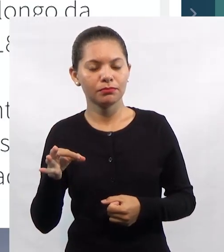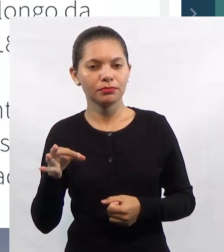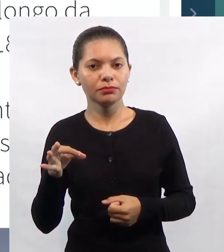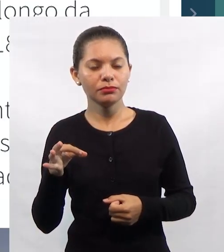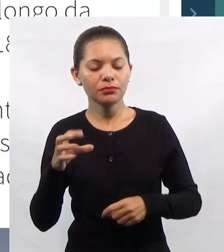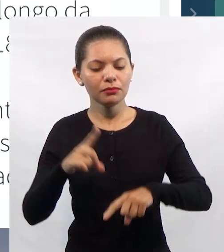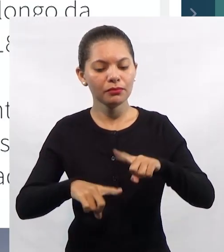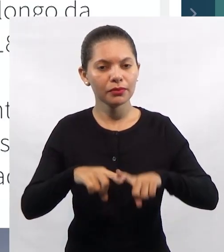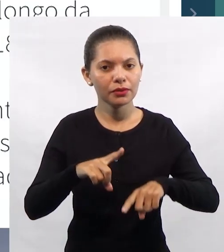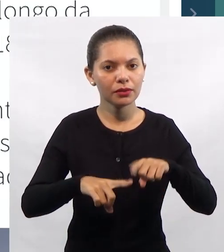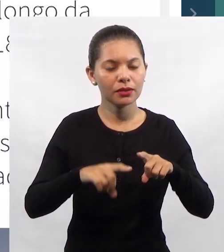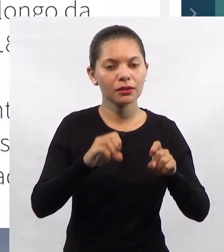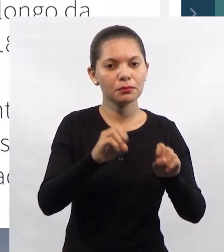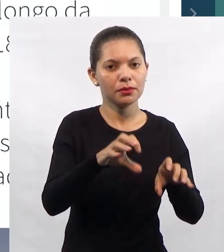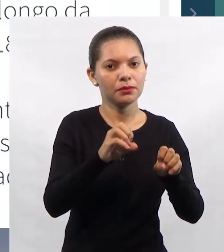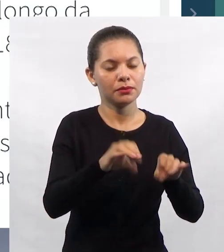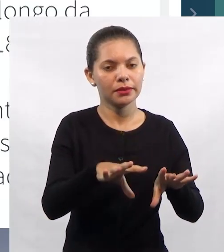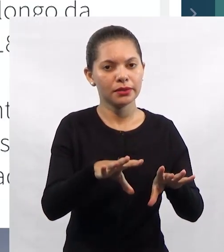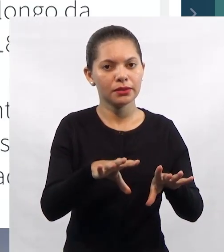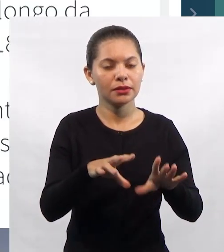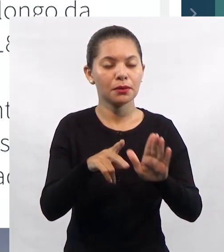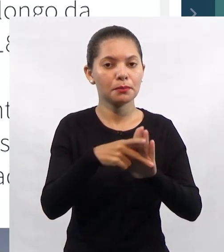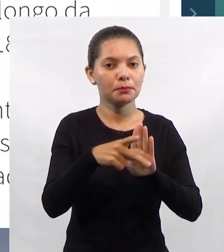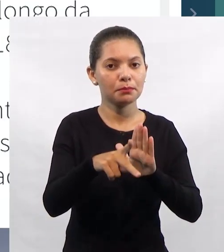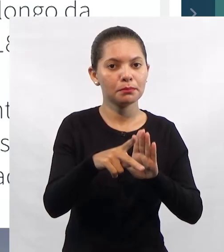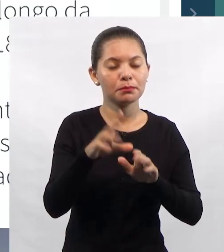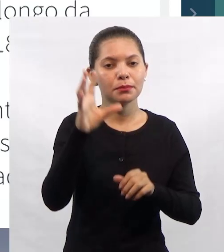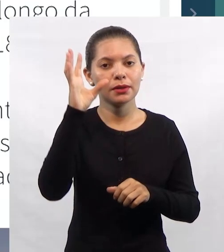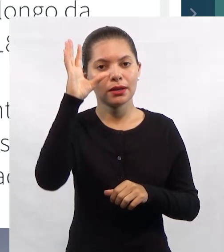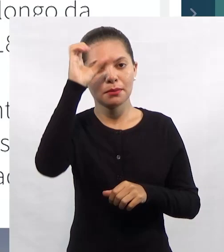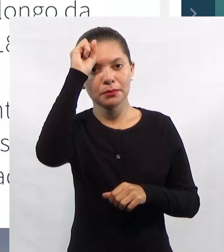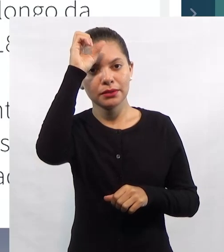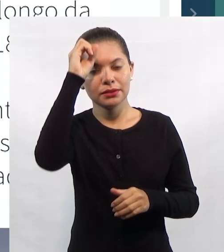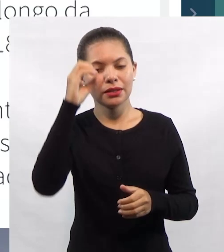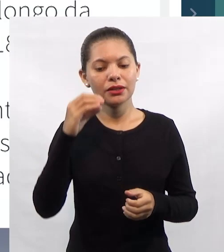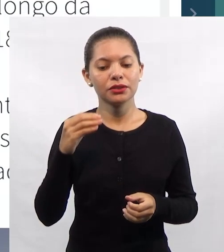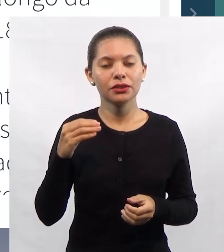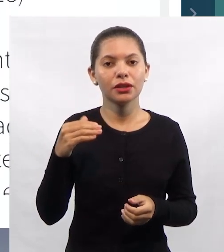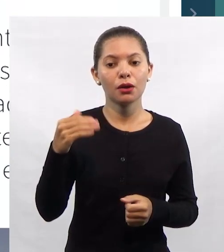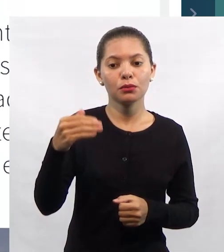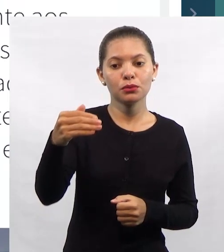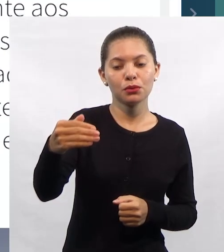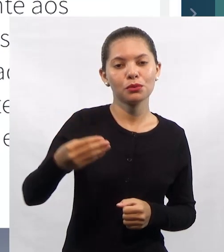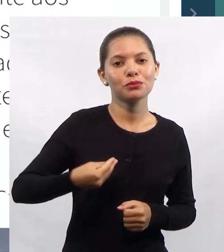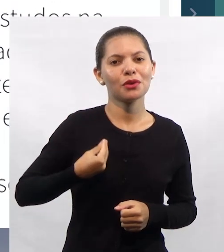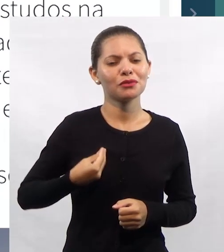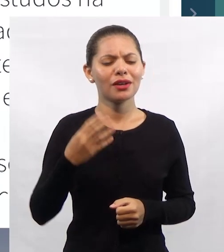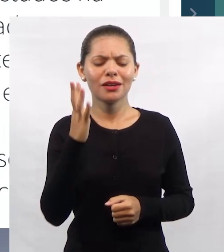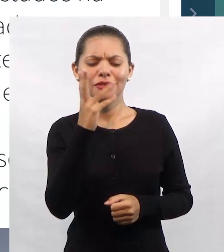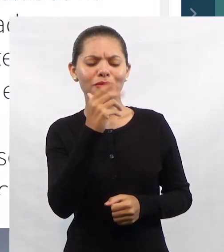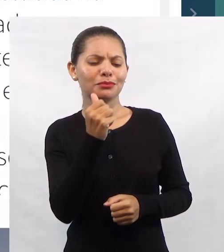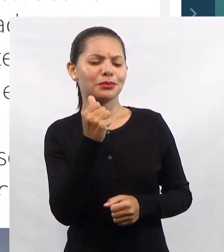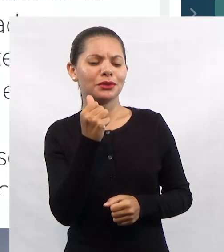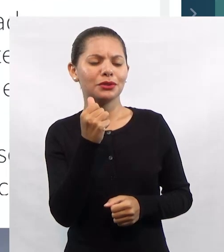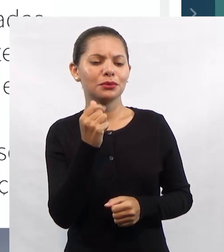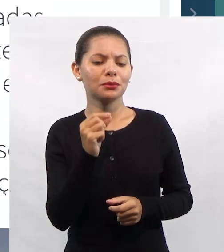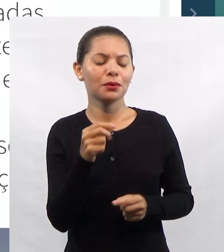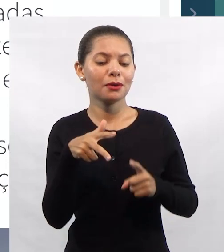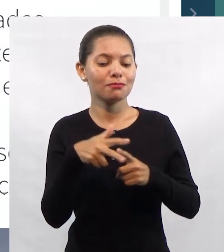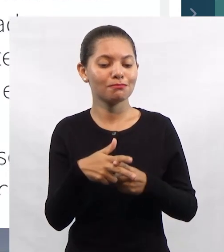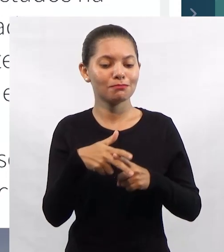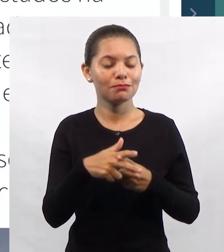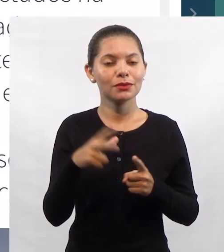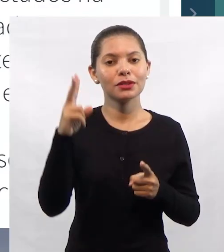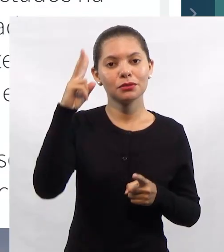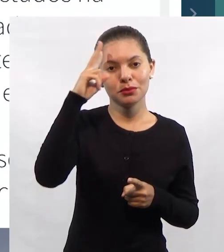constituirá instrumento para a educação e para a aprendizagem ao longo da vida. Ai, que bonito isso, né? Uma reparação